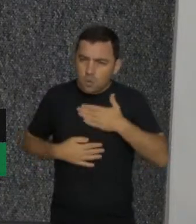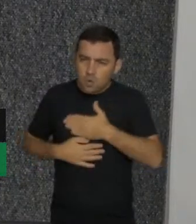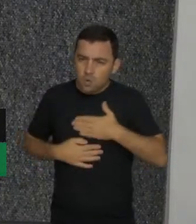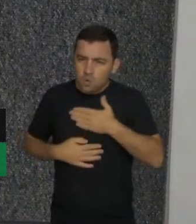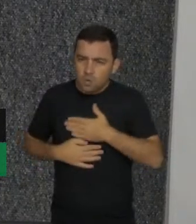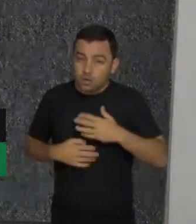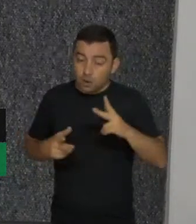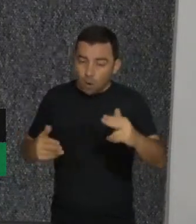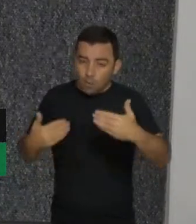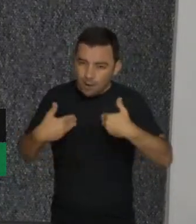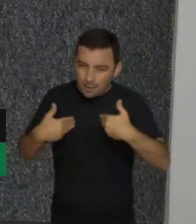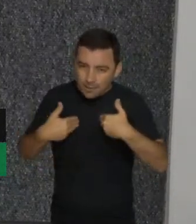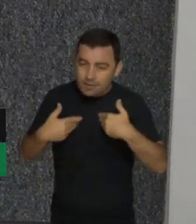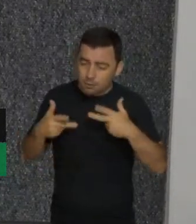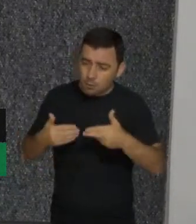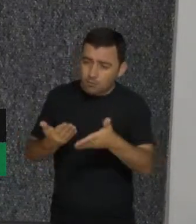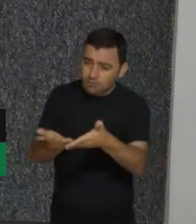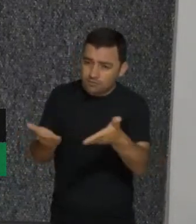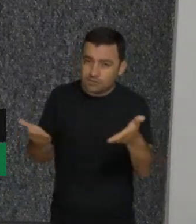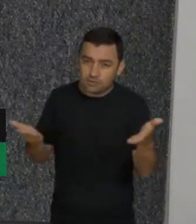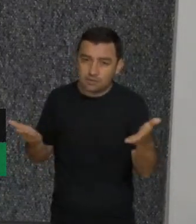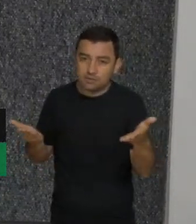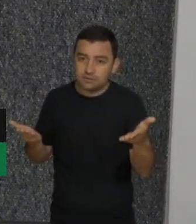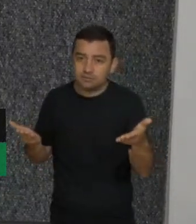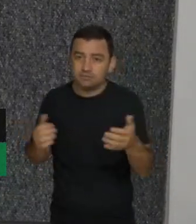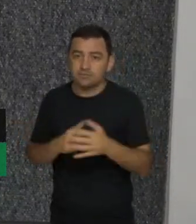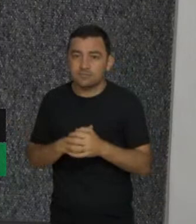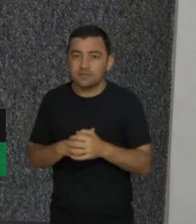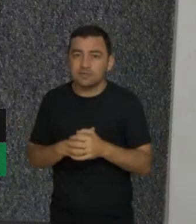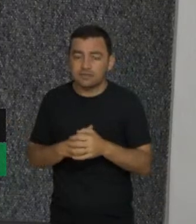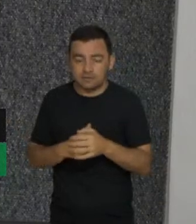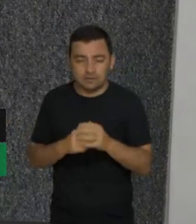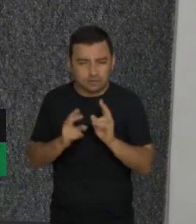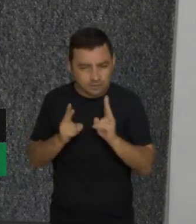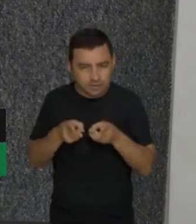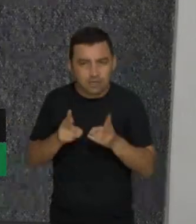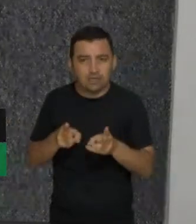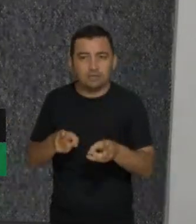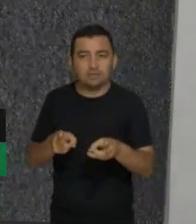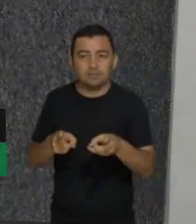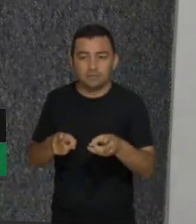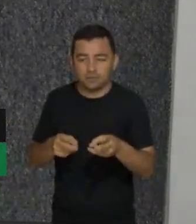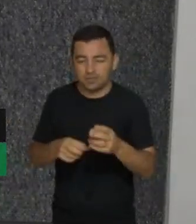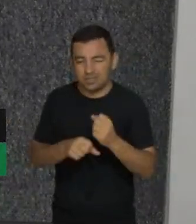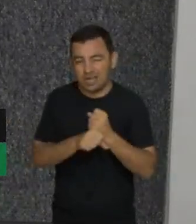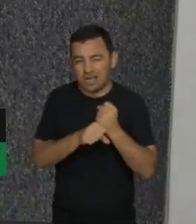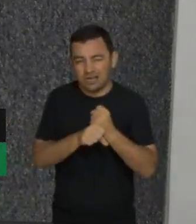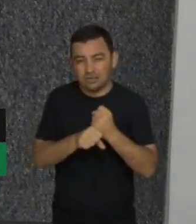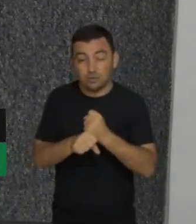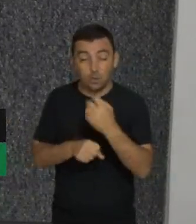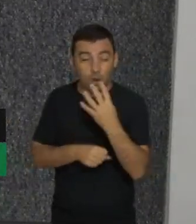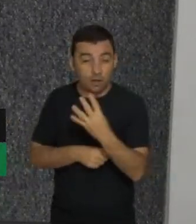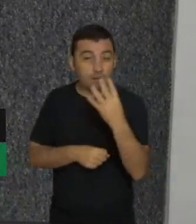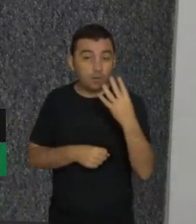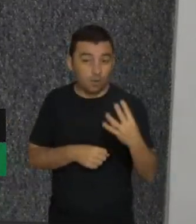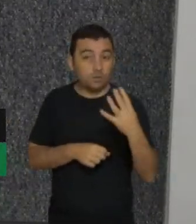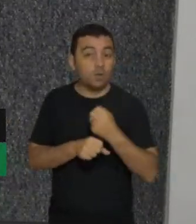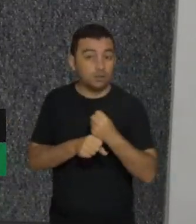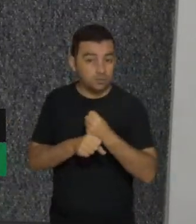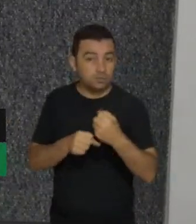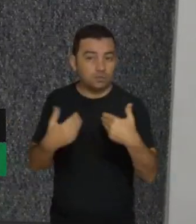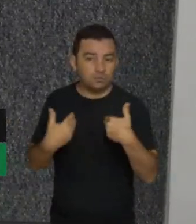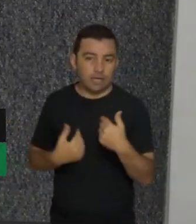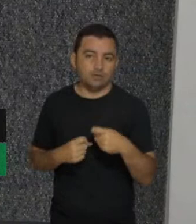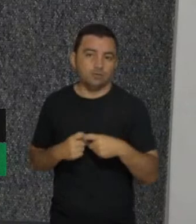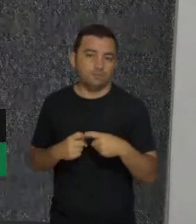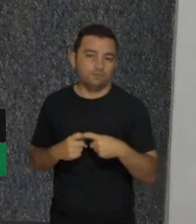mim desde que eu optei por fazer e seguir essa carreira médica já há quase 44 anos